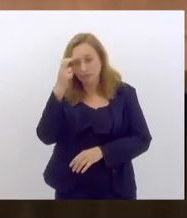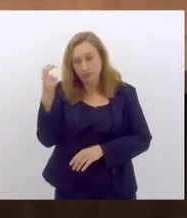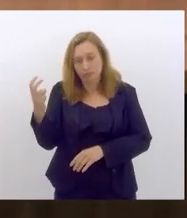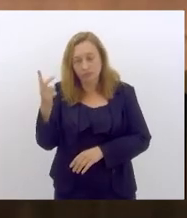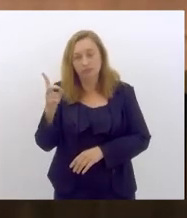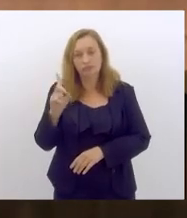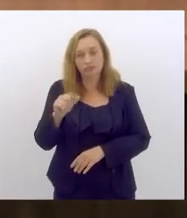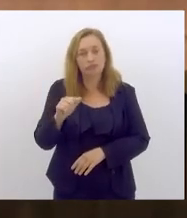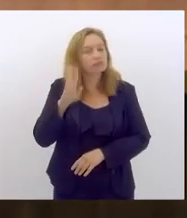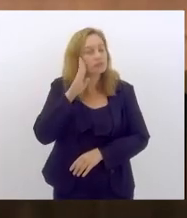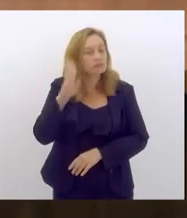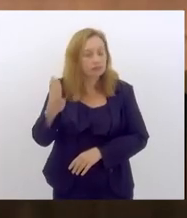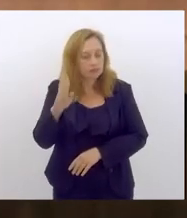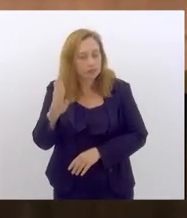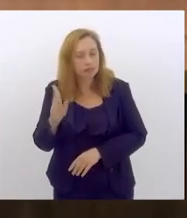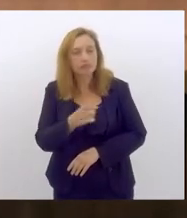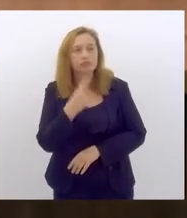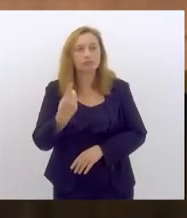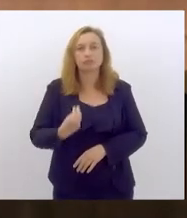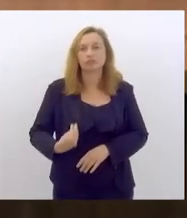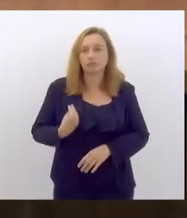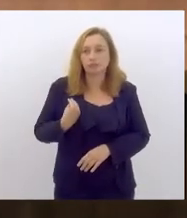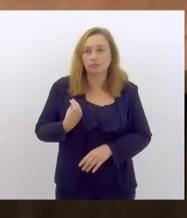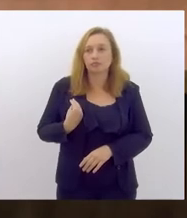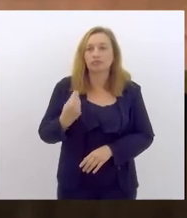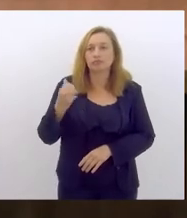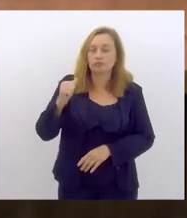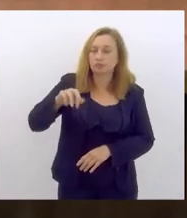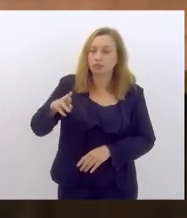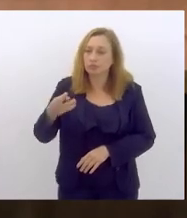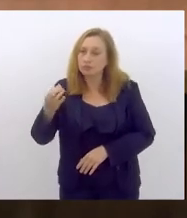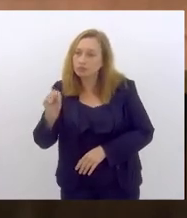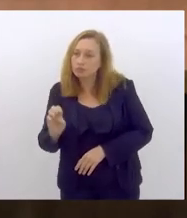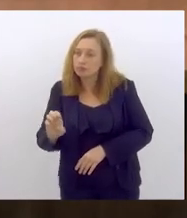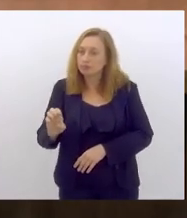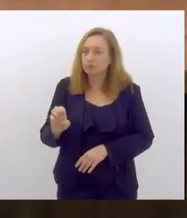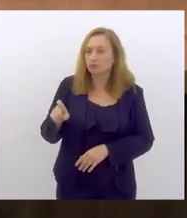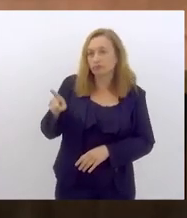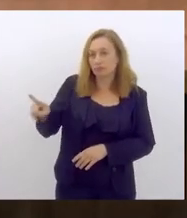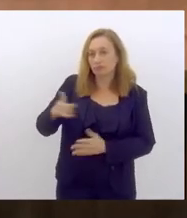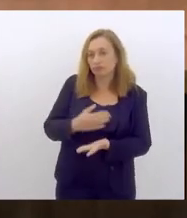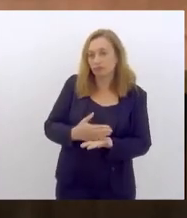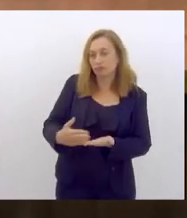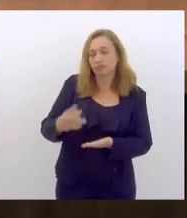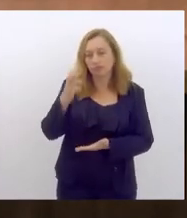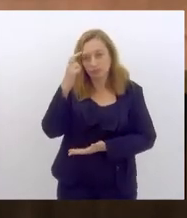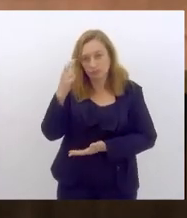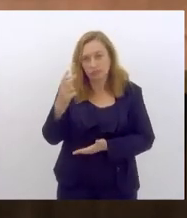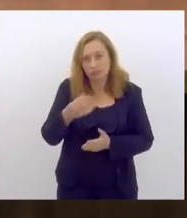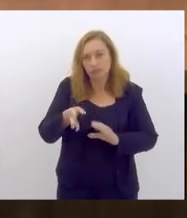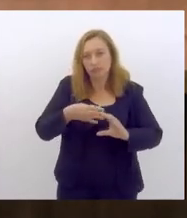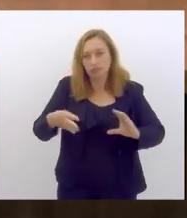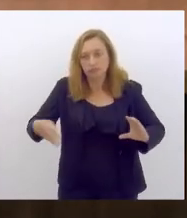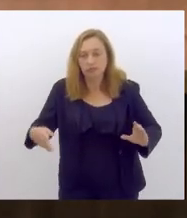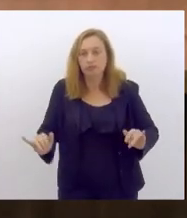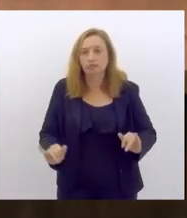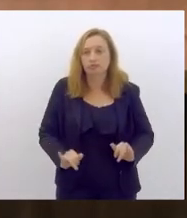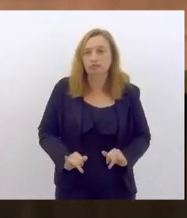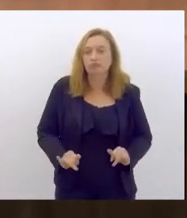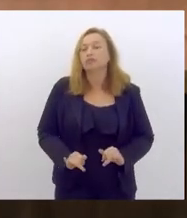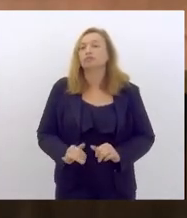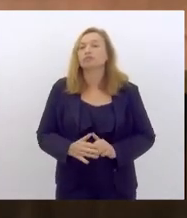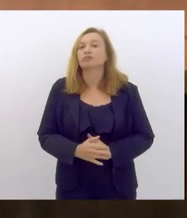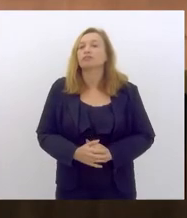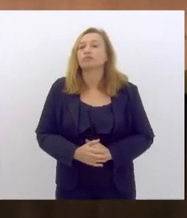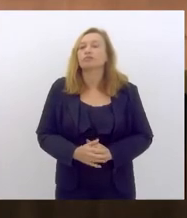uma dimensão fundamental da nossa existência. Os animadores culturais estavam lá no projeto inicial dos CIEPs e têm sofrido ao longo do tempo